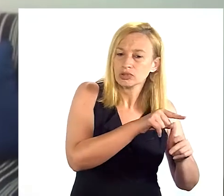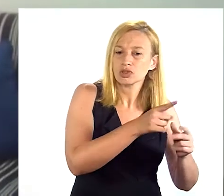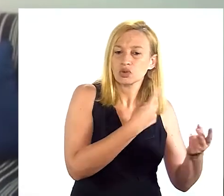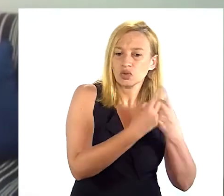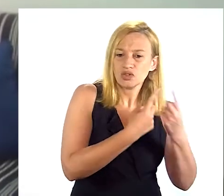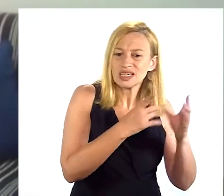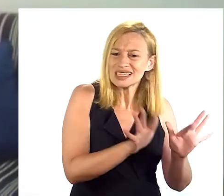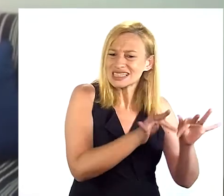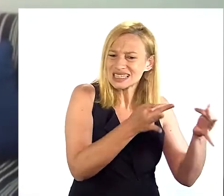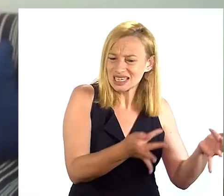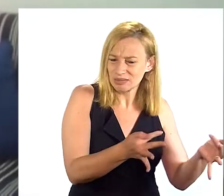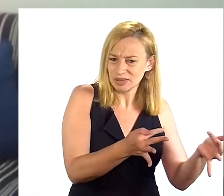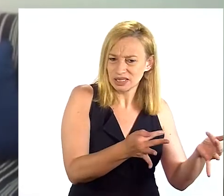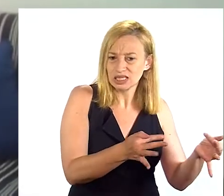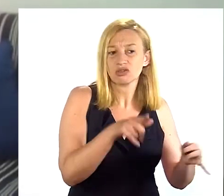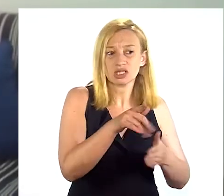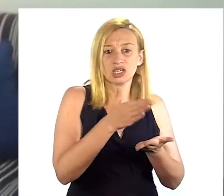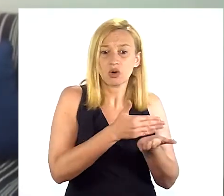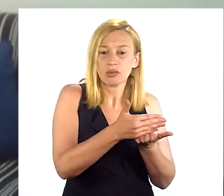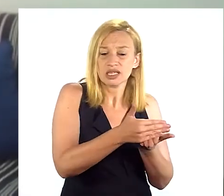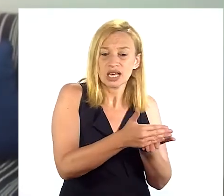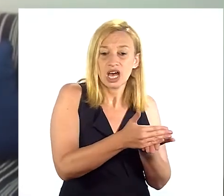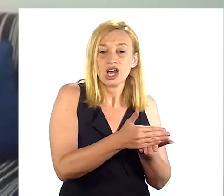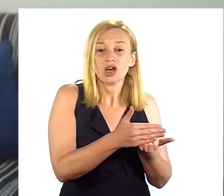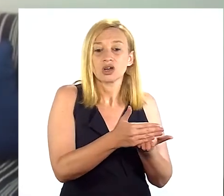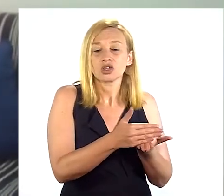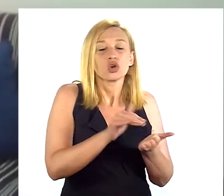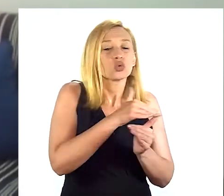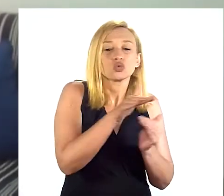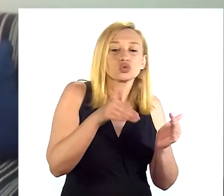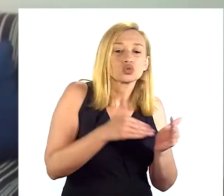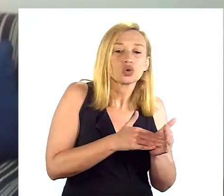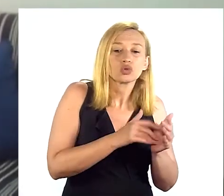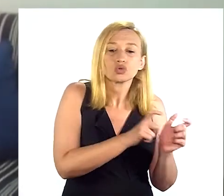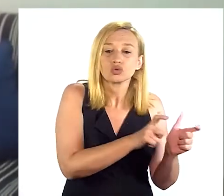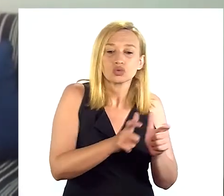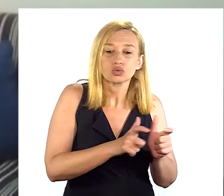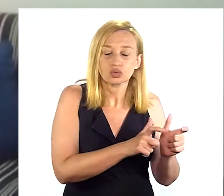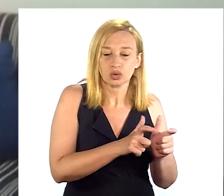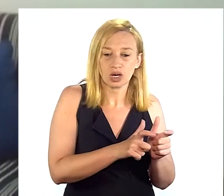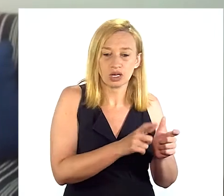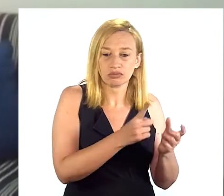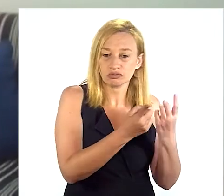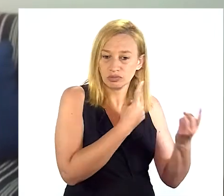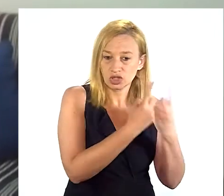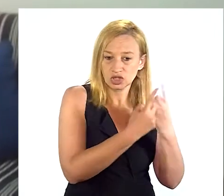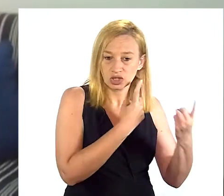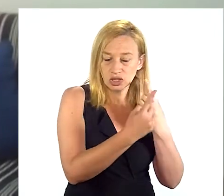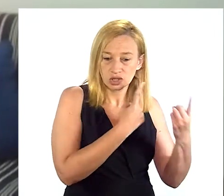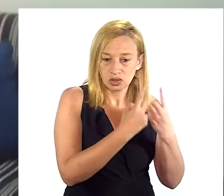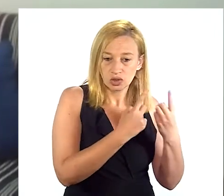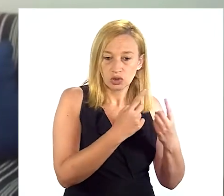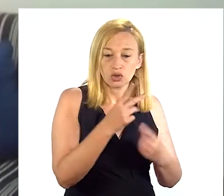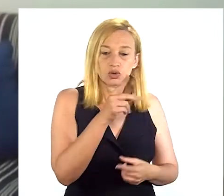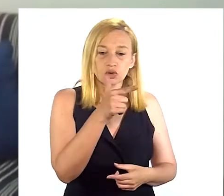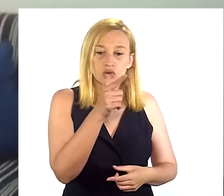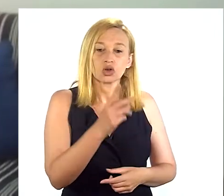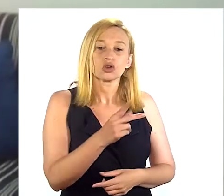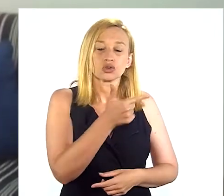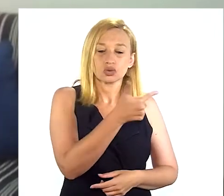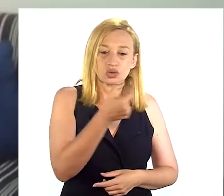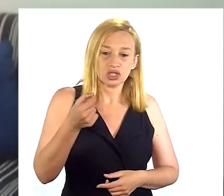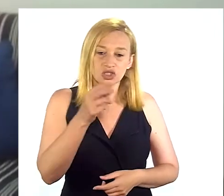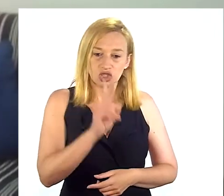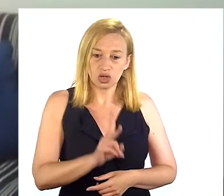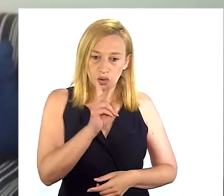rodovia e coisas simples. Você vai ter que começar a arrumar todas as cercas daquela estrada com 100,